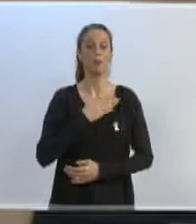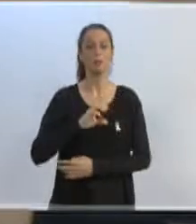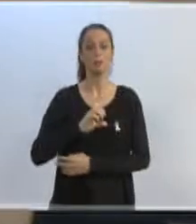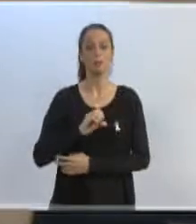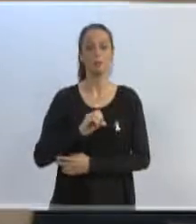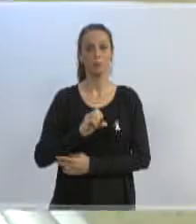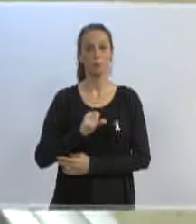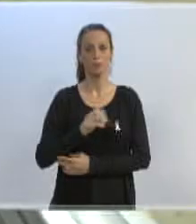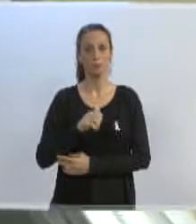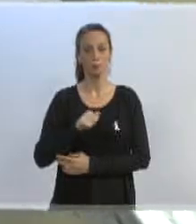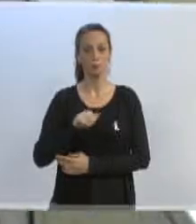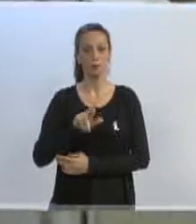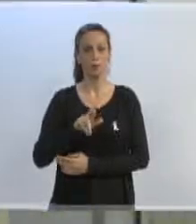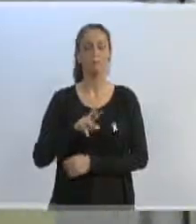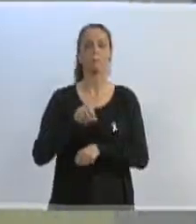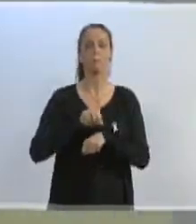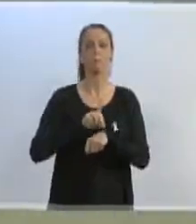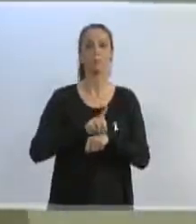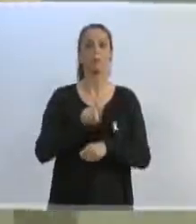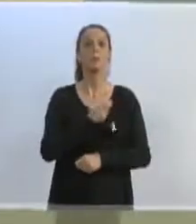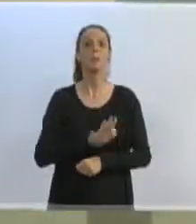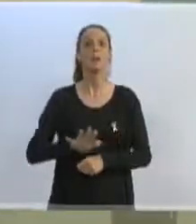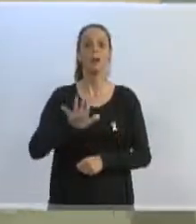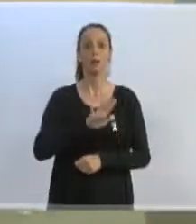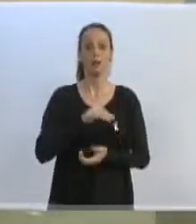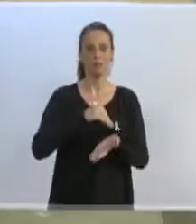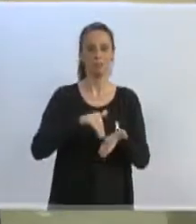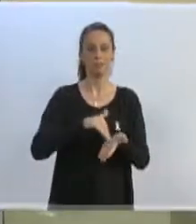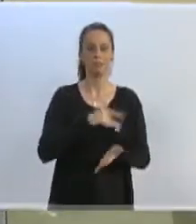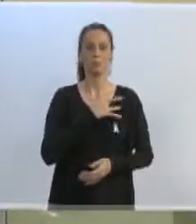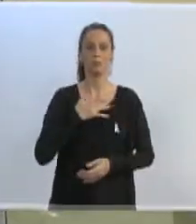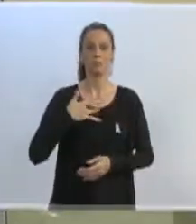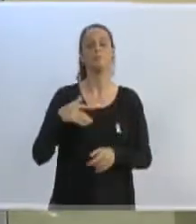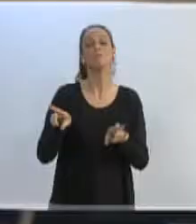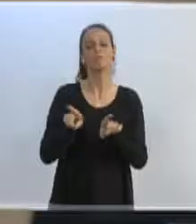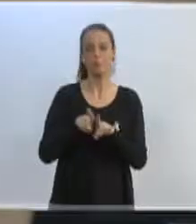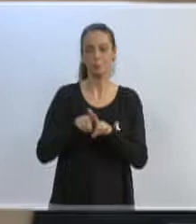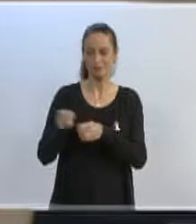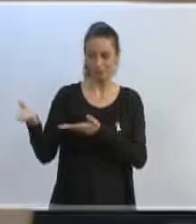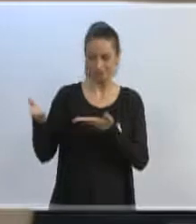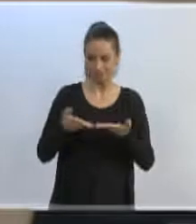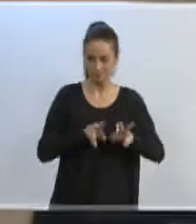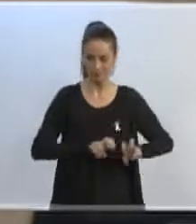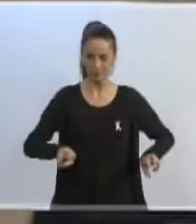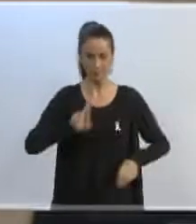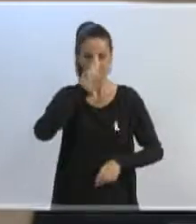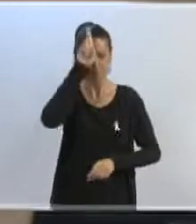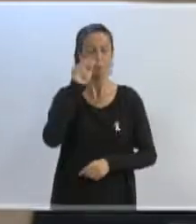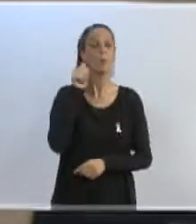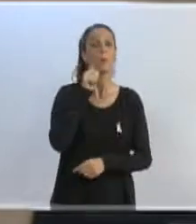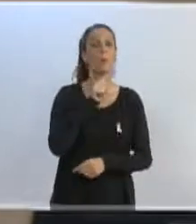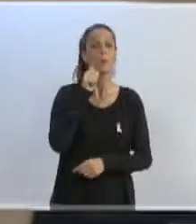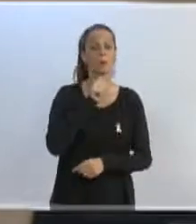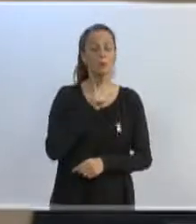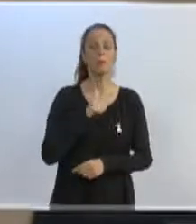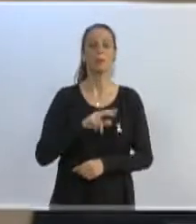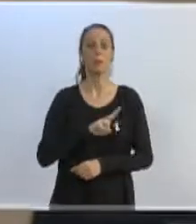Rautenberg, diretor-geral da Secretaria de Saúde, que se faça presente aqui na mesa. A senhora Patrícia